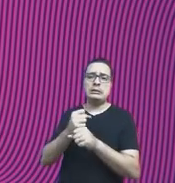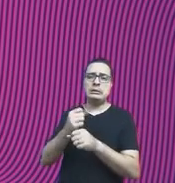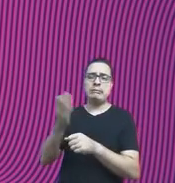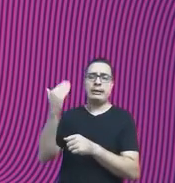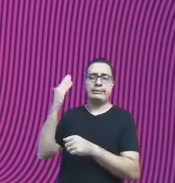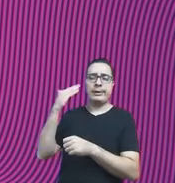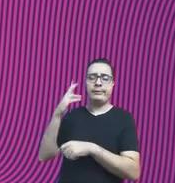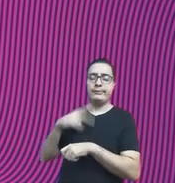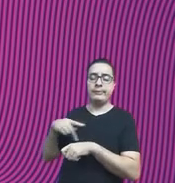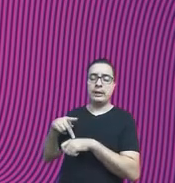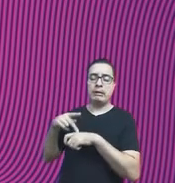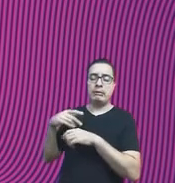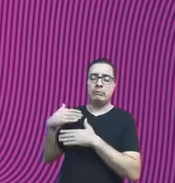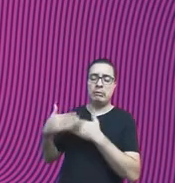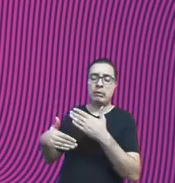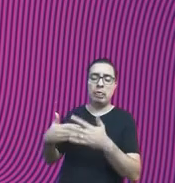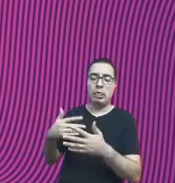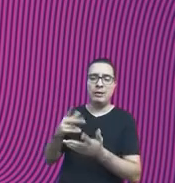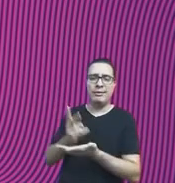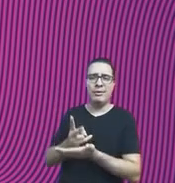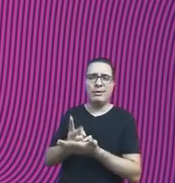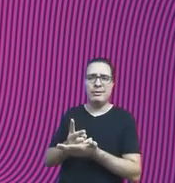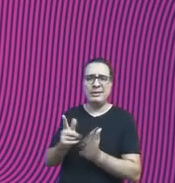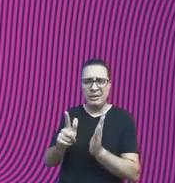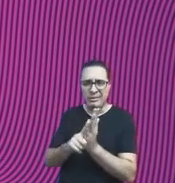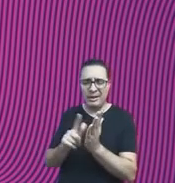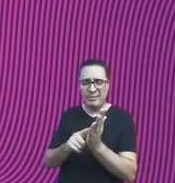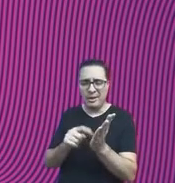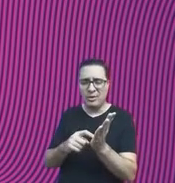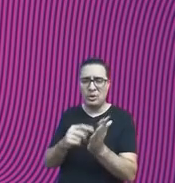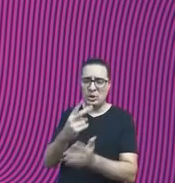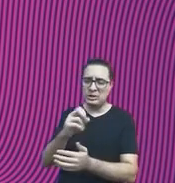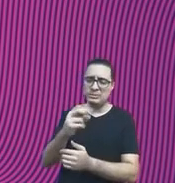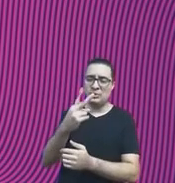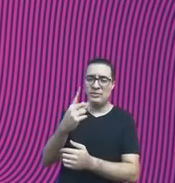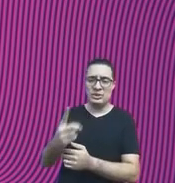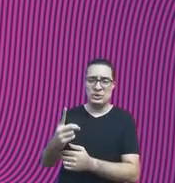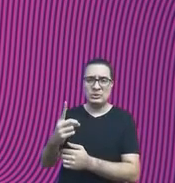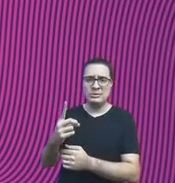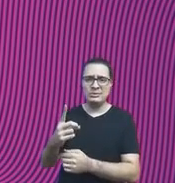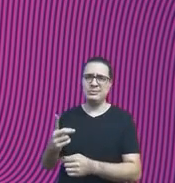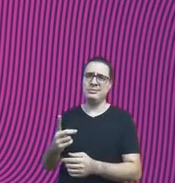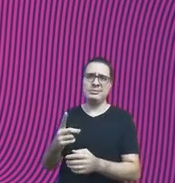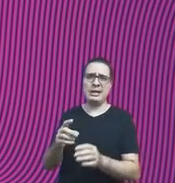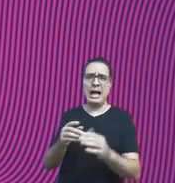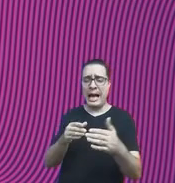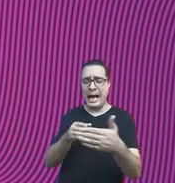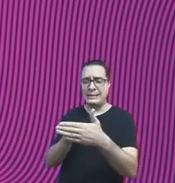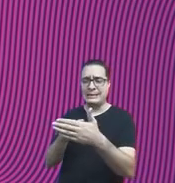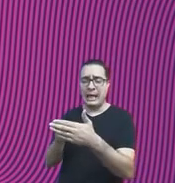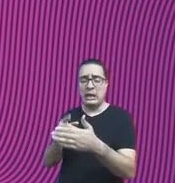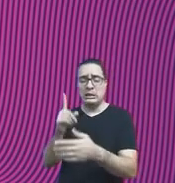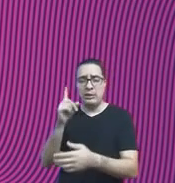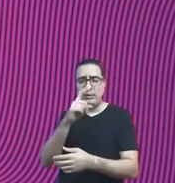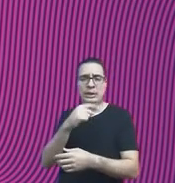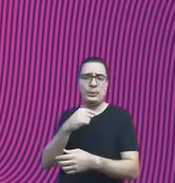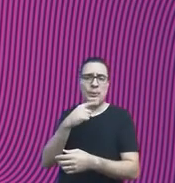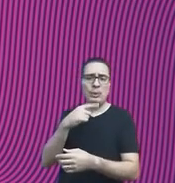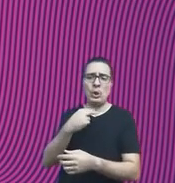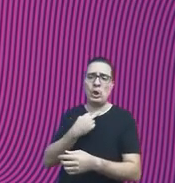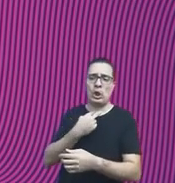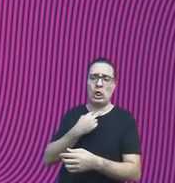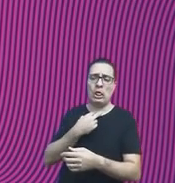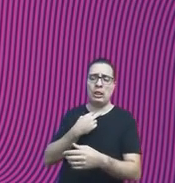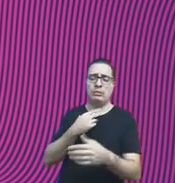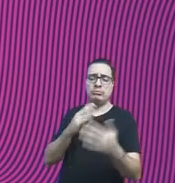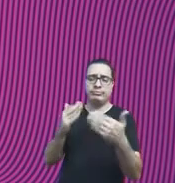que você vai querer fazer na base do papel em 2021, fazer essa restrição de acesso que não tem pé nem cabeça. E a outra, essa